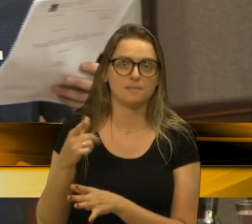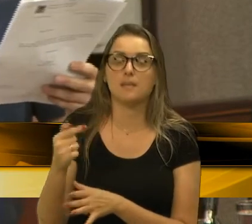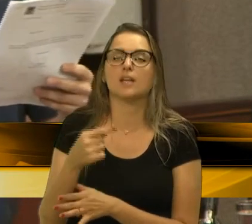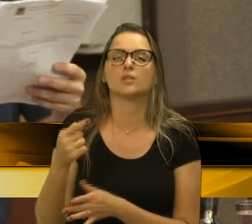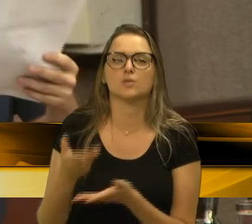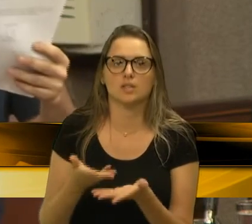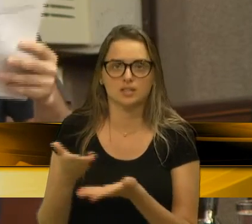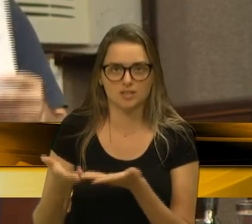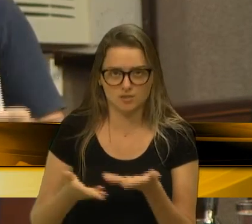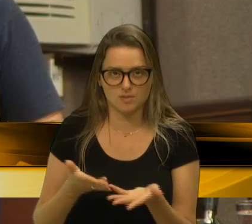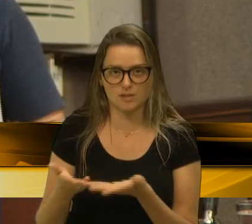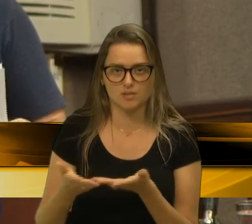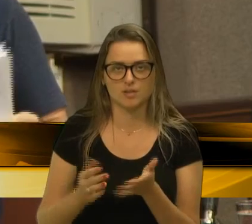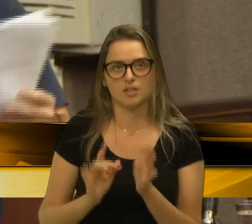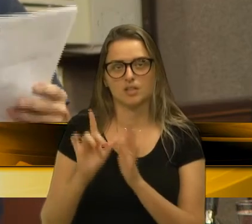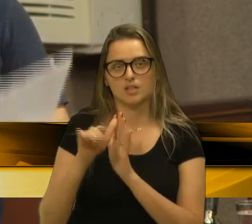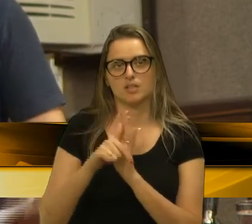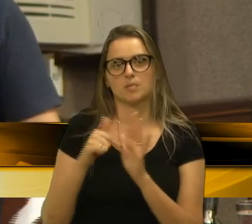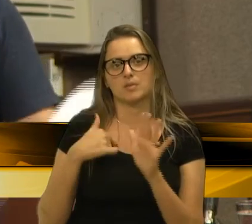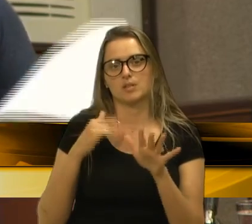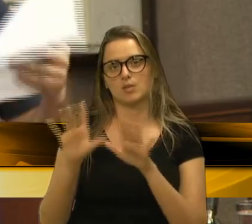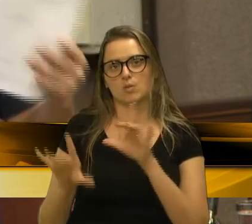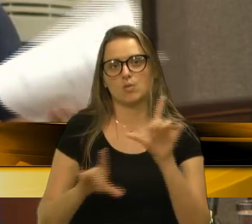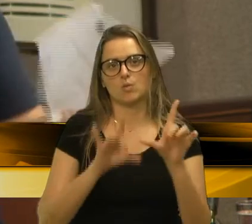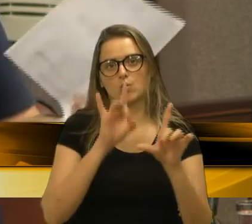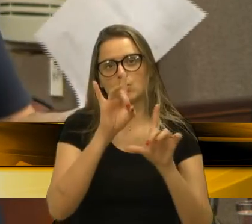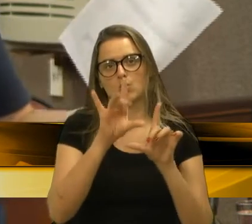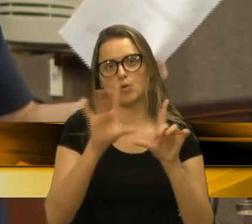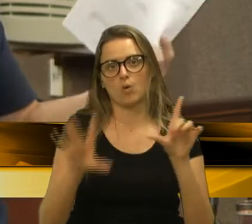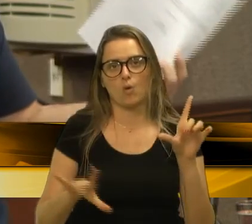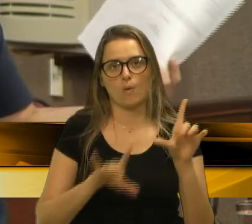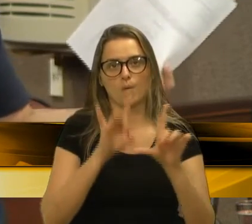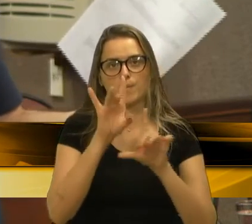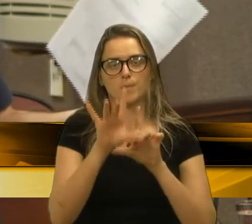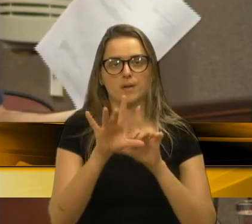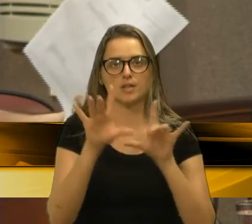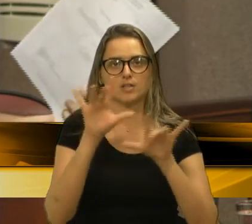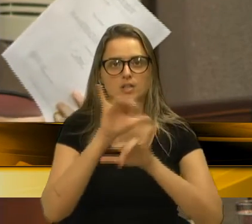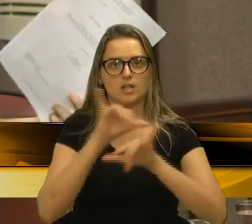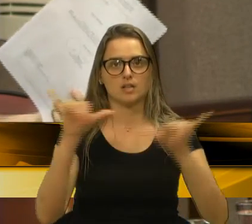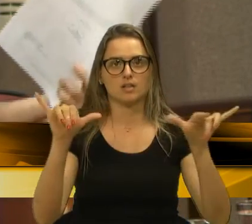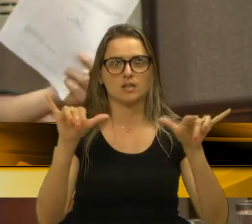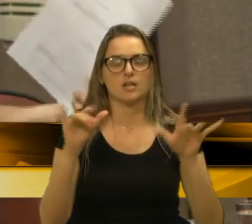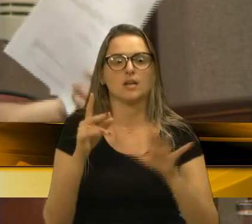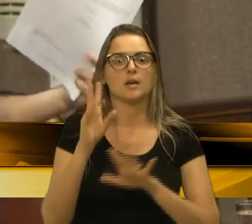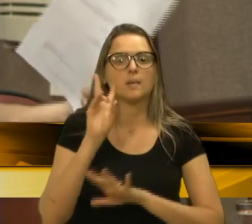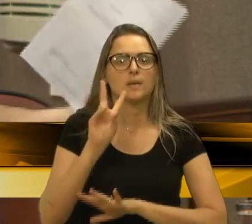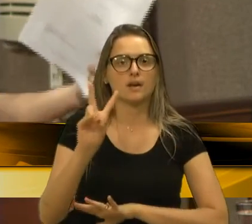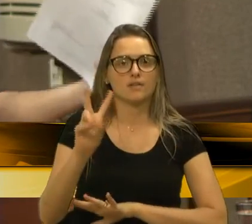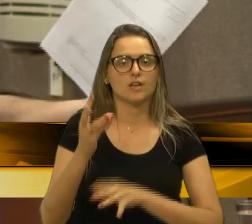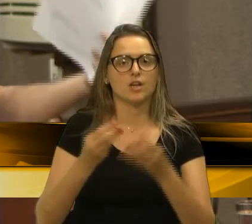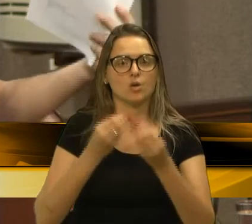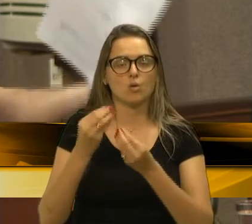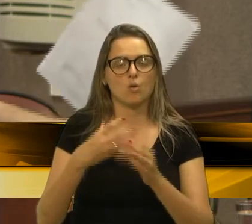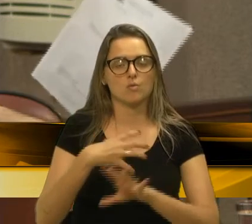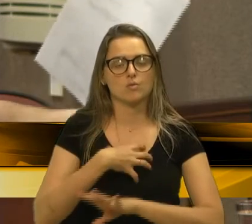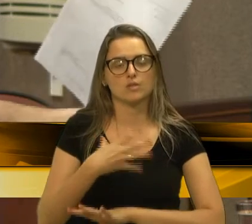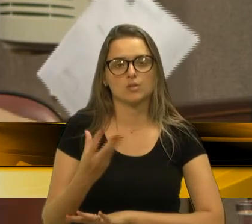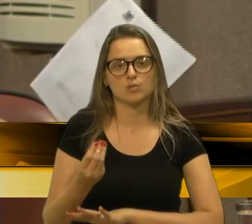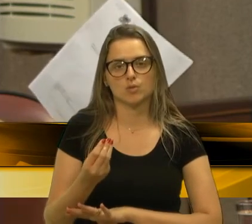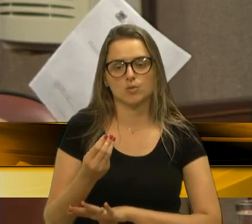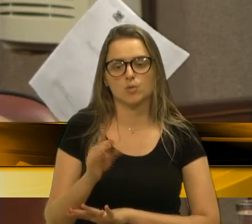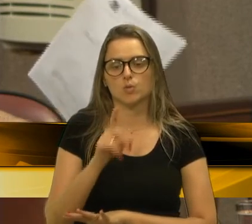dos motivos que depois eu vou compartilhar publicamente esses dados para ver, vereador Renato Nunes, a tristeza que é os pais que estão perdendo